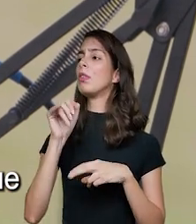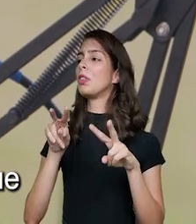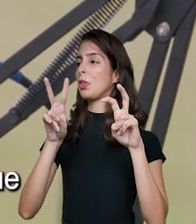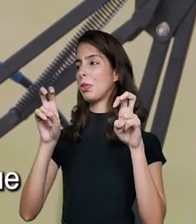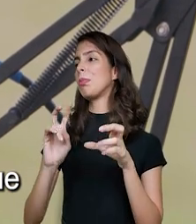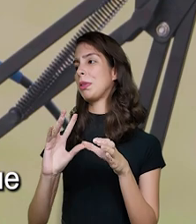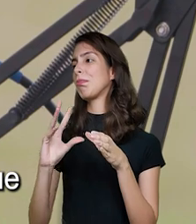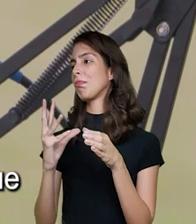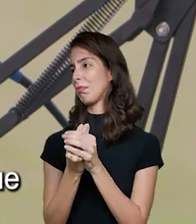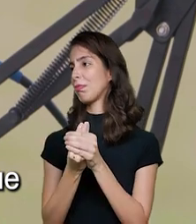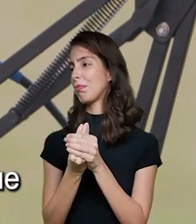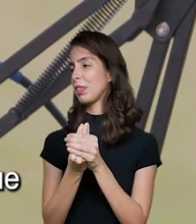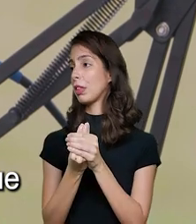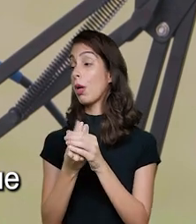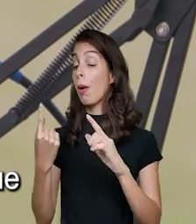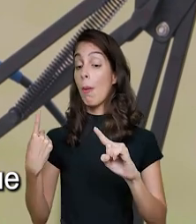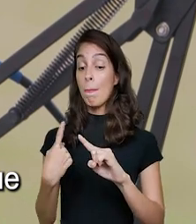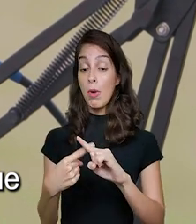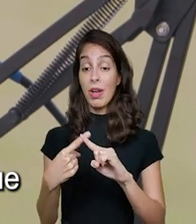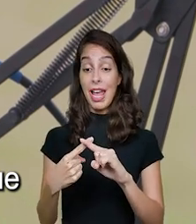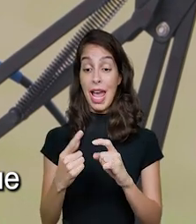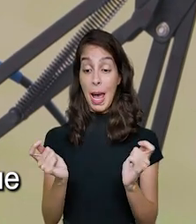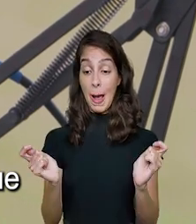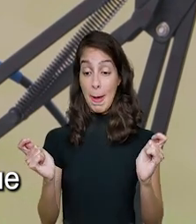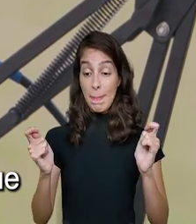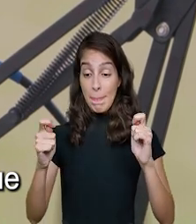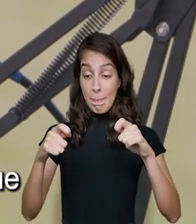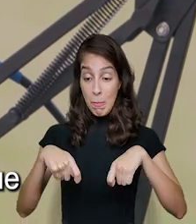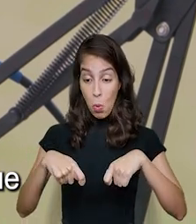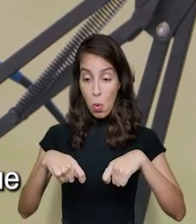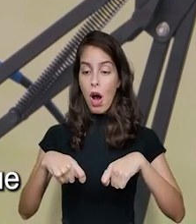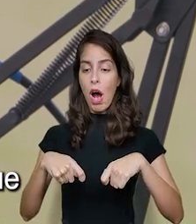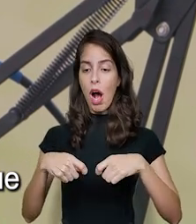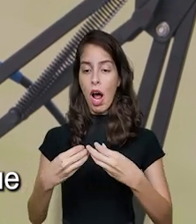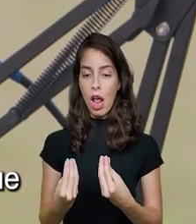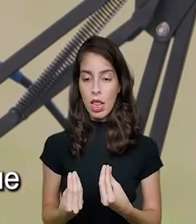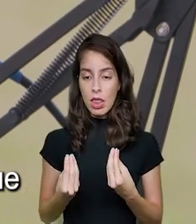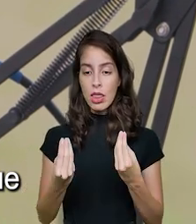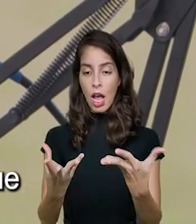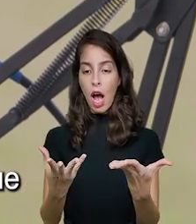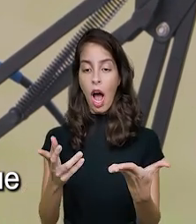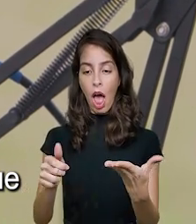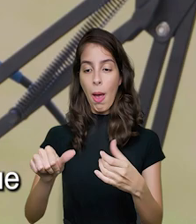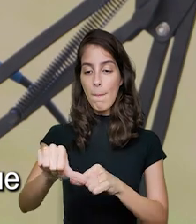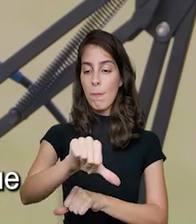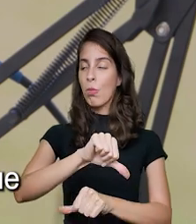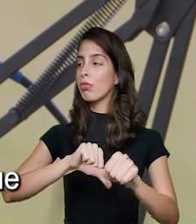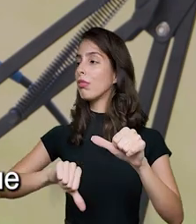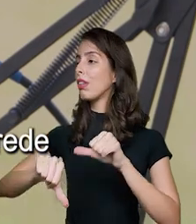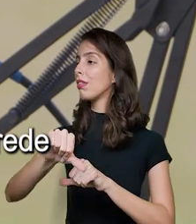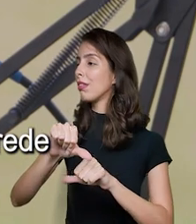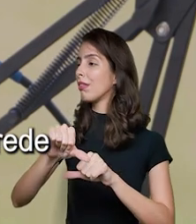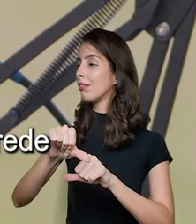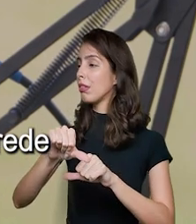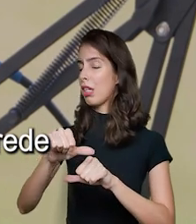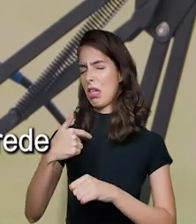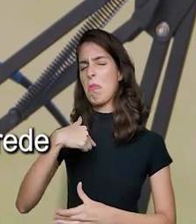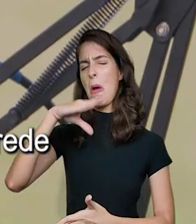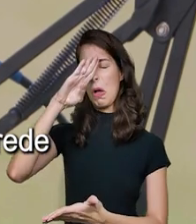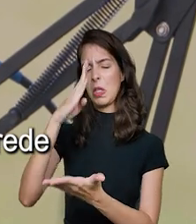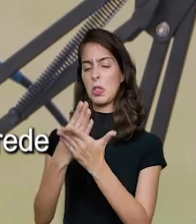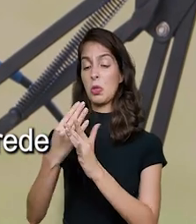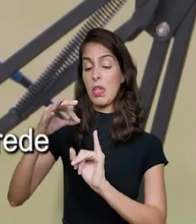porque responsabilidade gera transformação e eu acho que eu acredito que transformação é uma das metas que o